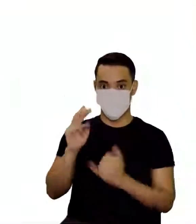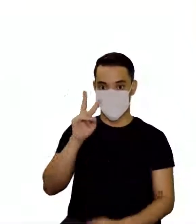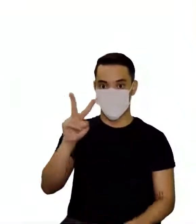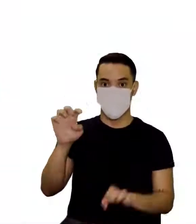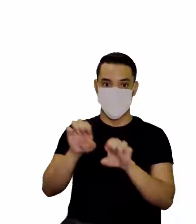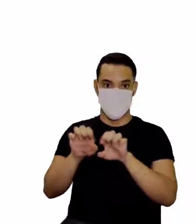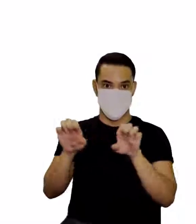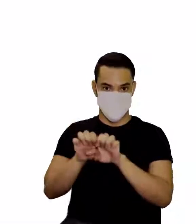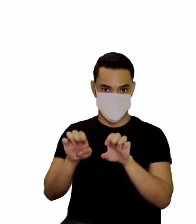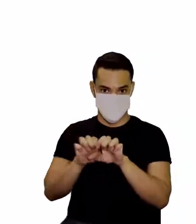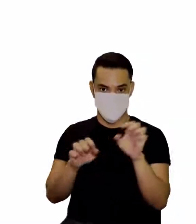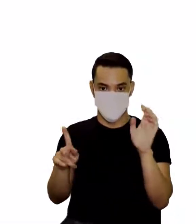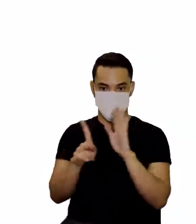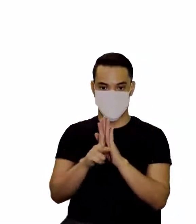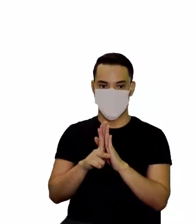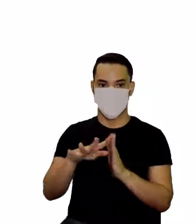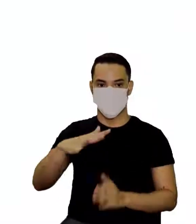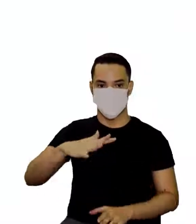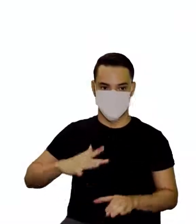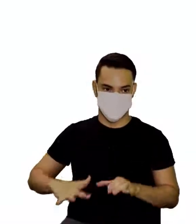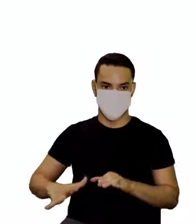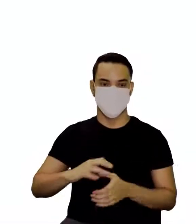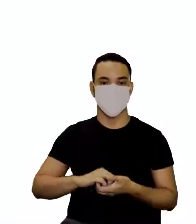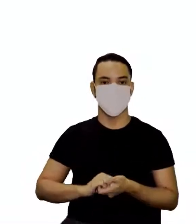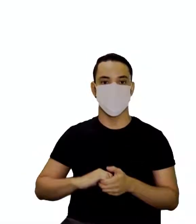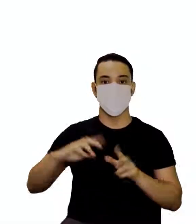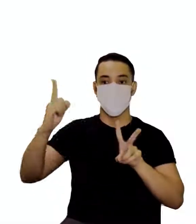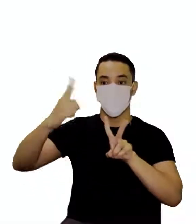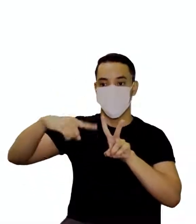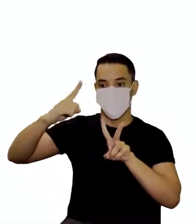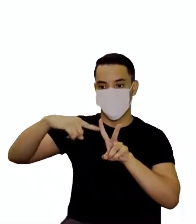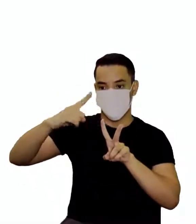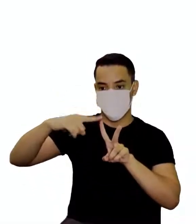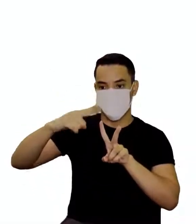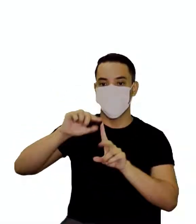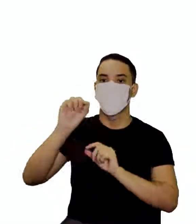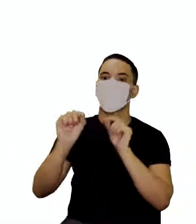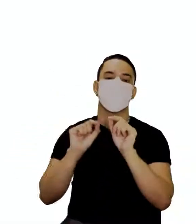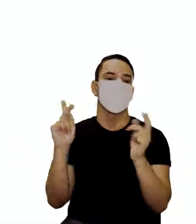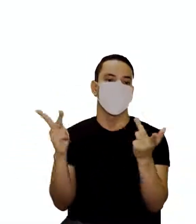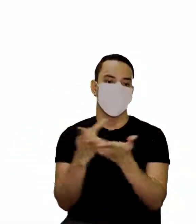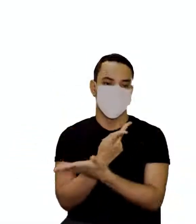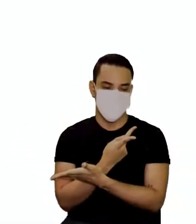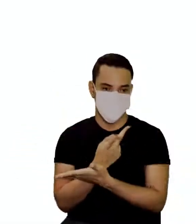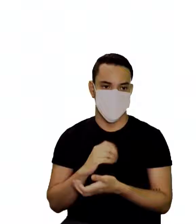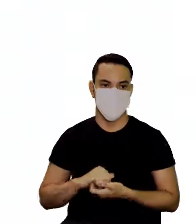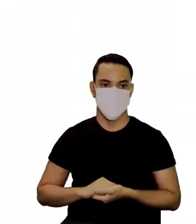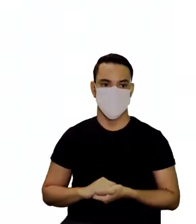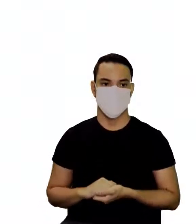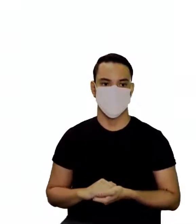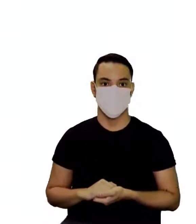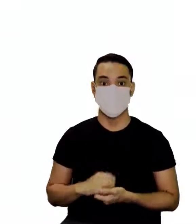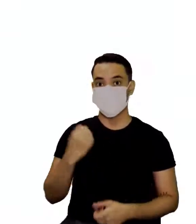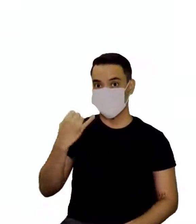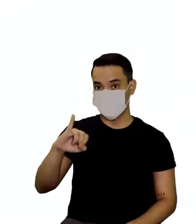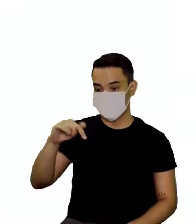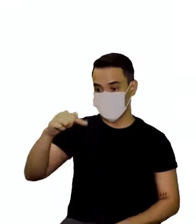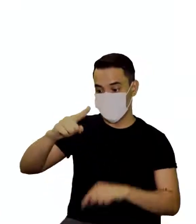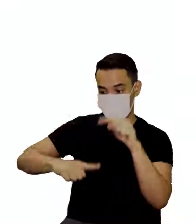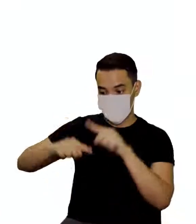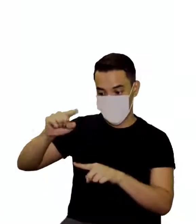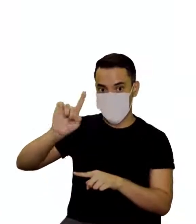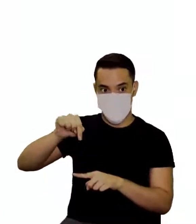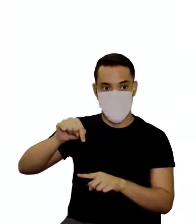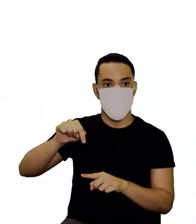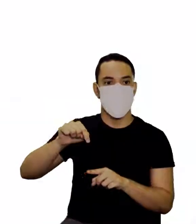equação de campo. Vetor campo elétrico. O que que acontece? Quando a carga é positiva, que está